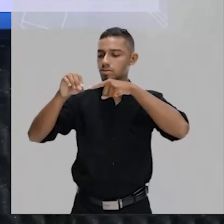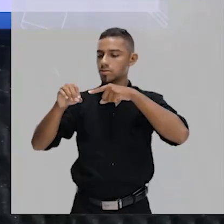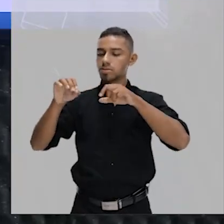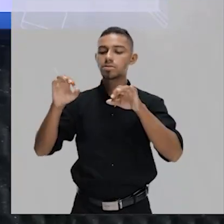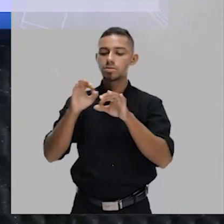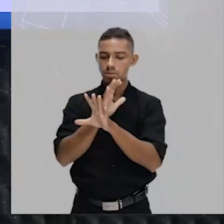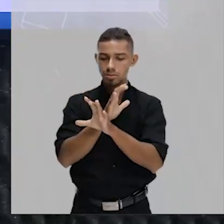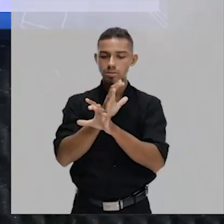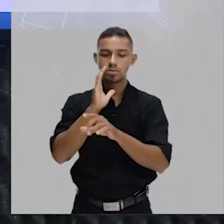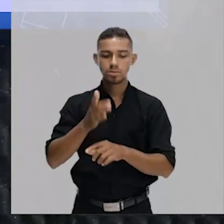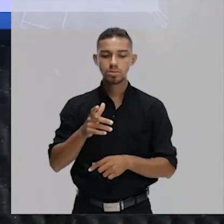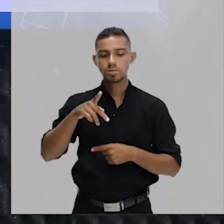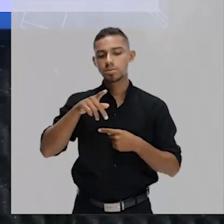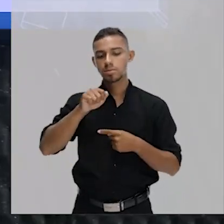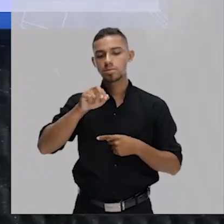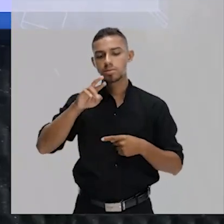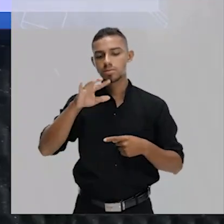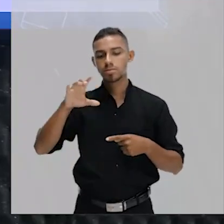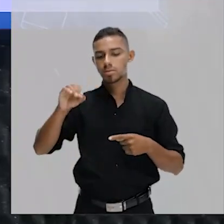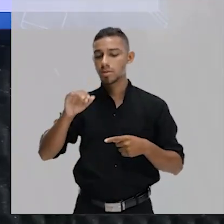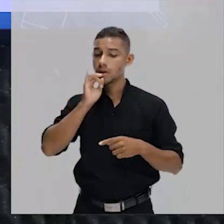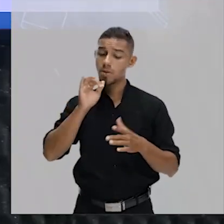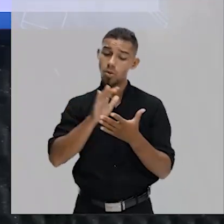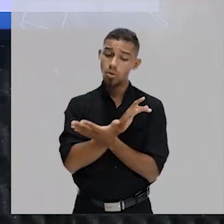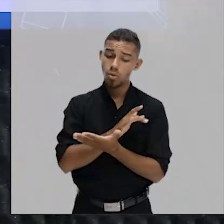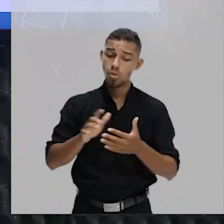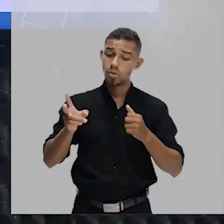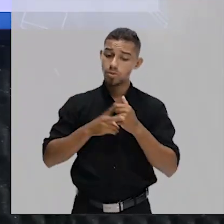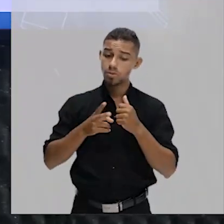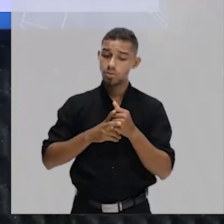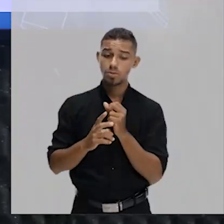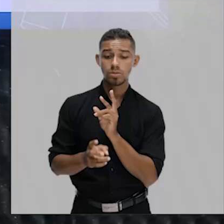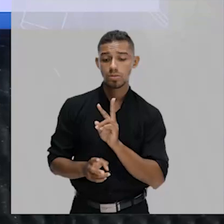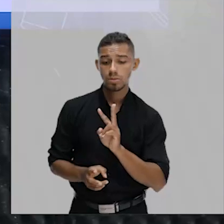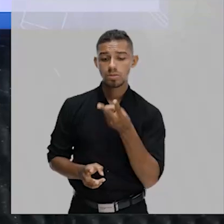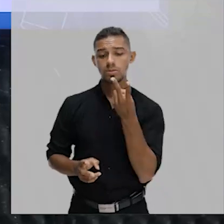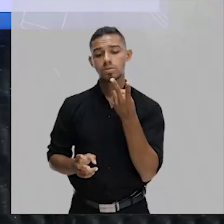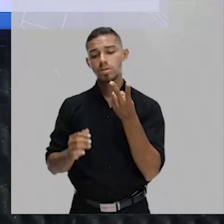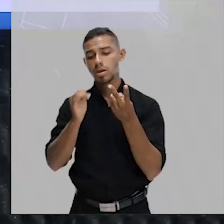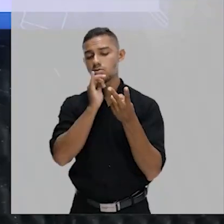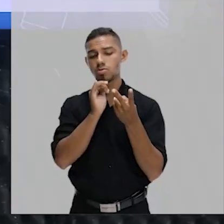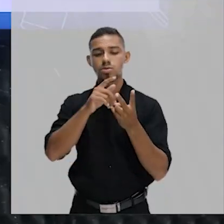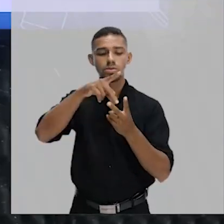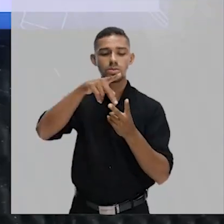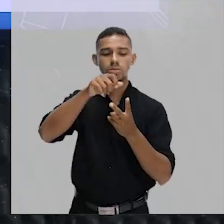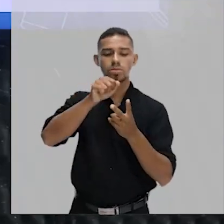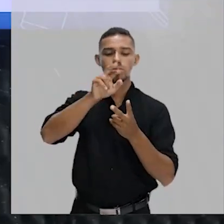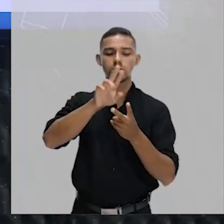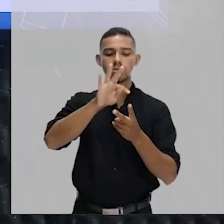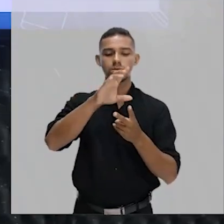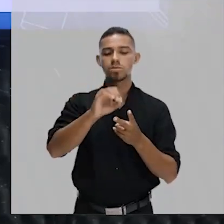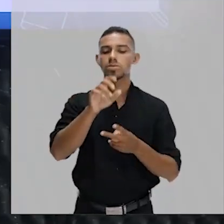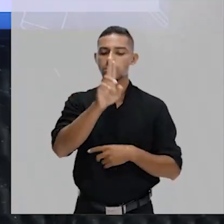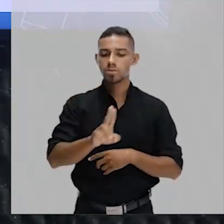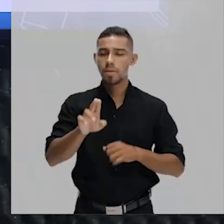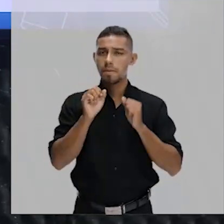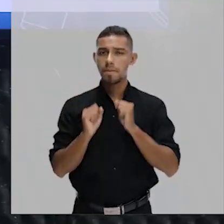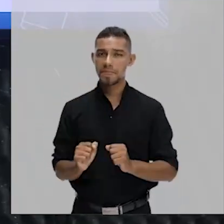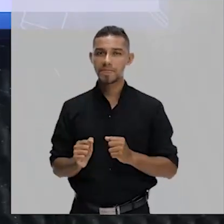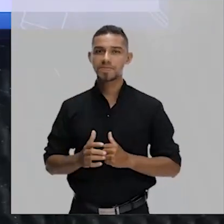temos que ter bastante cuidado, porque alguns verbos têm um duplo particípio. Nós podemos utilizar os dois, é o que nós veremos nessa